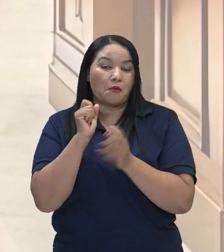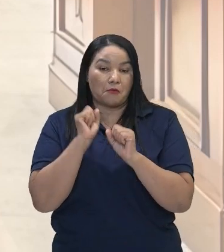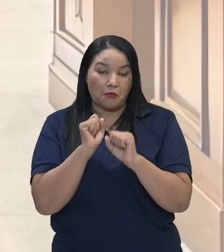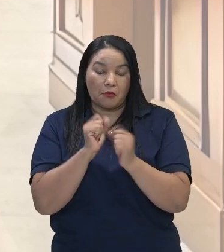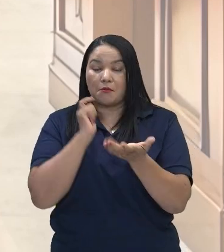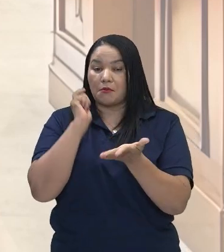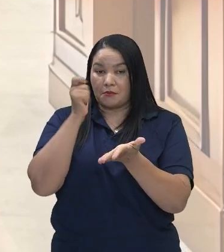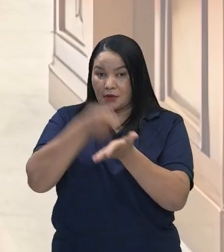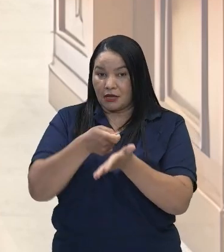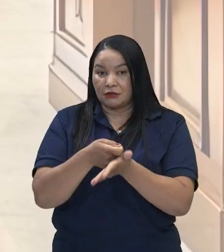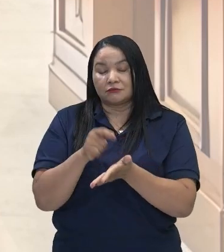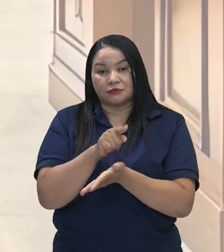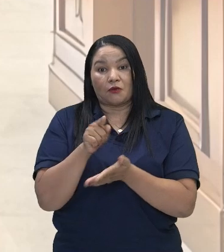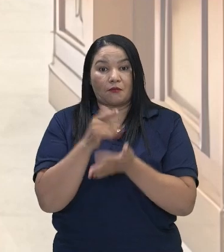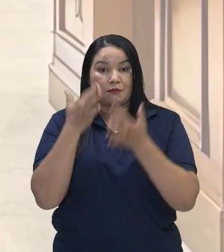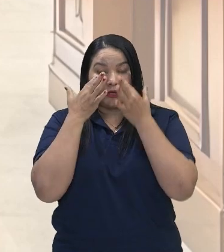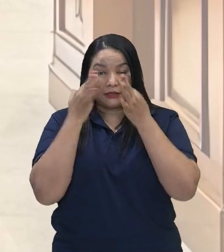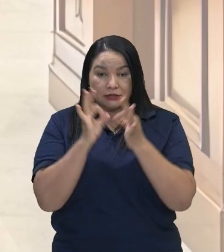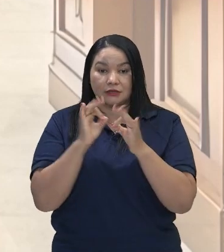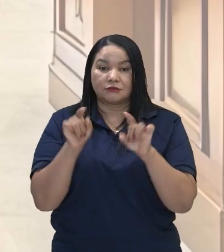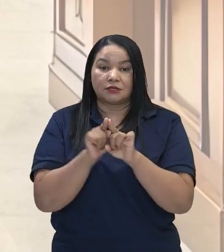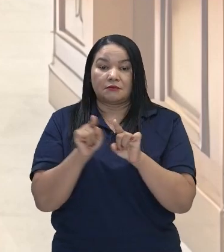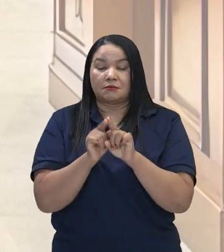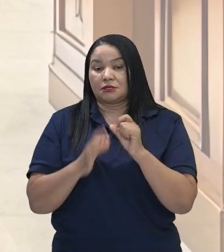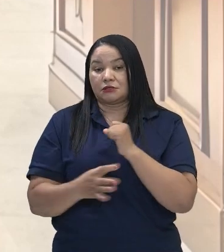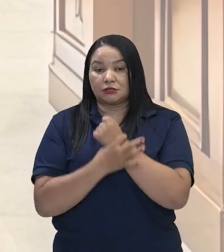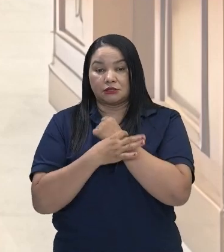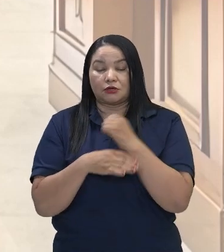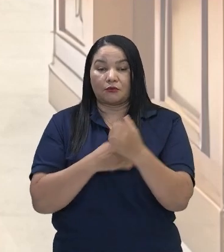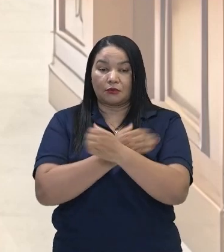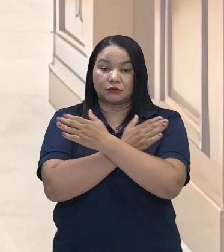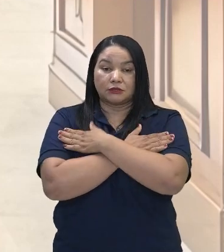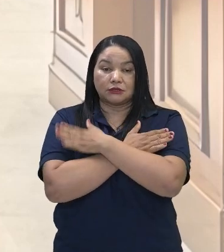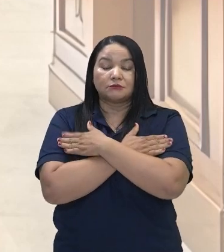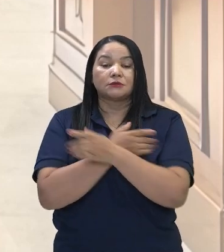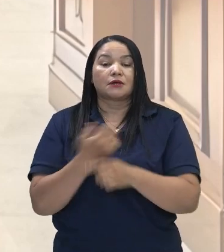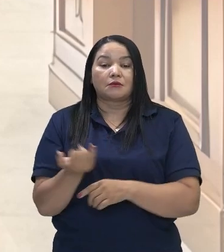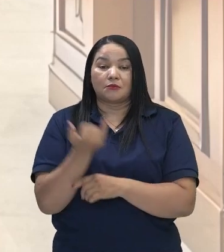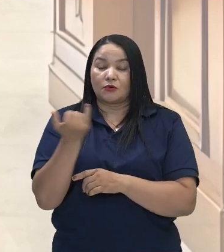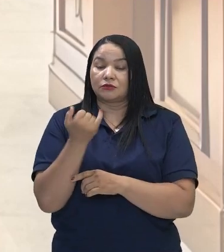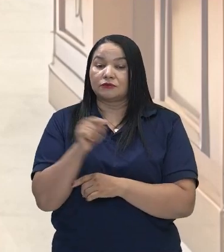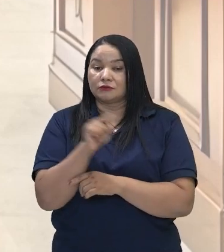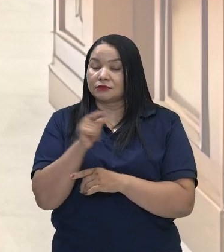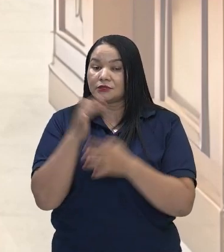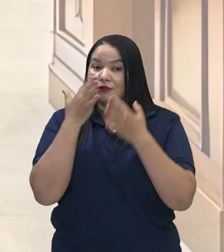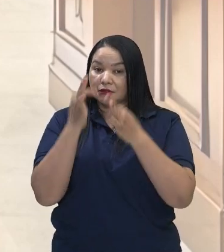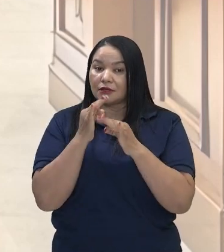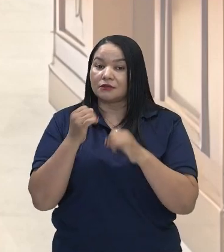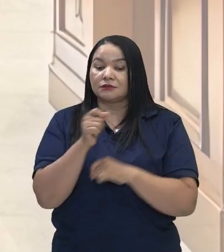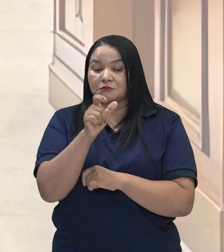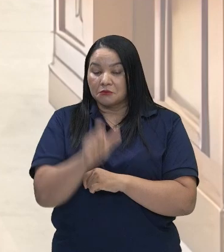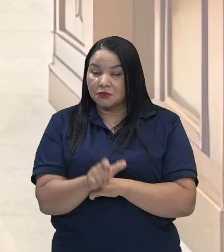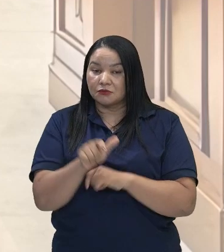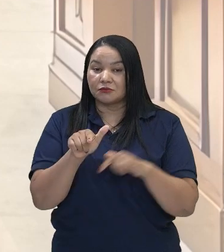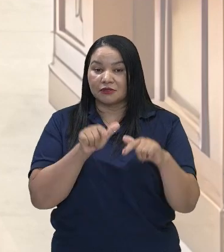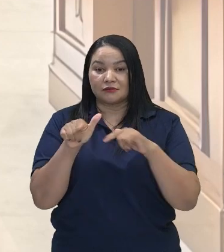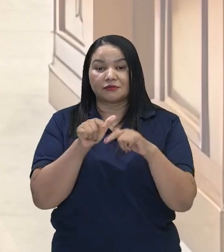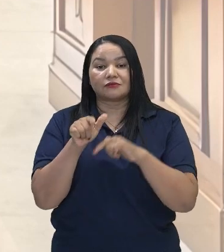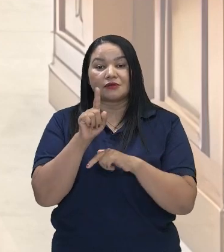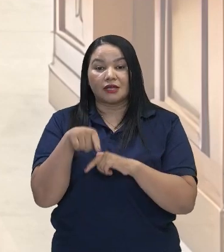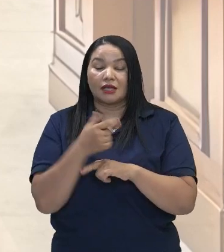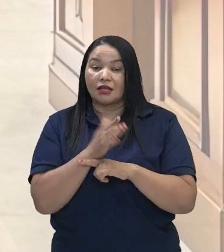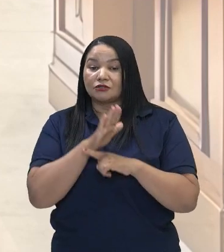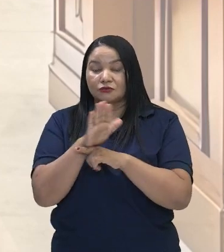chama muita atenção o caso do seguro-desemprego, né, que é muito importante, né, principalmente para o trabalhador, a questão do seguro-desemprego, ele é demitido, porque